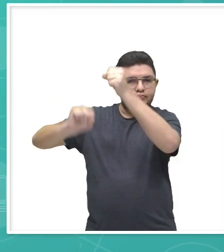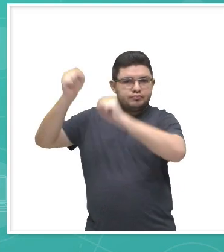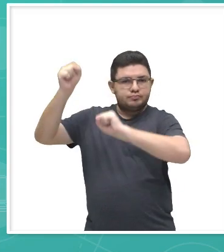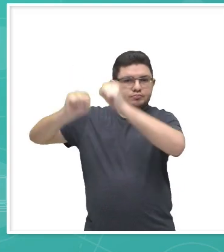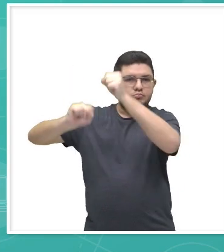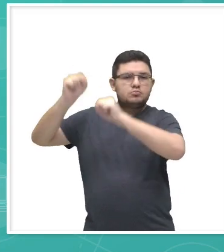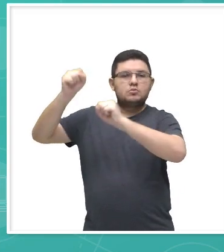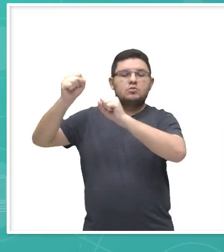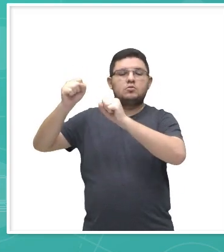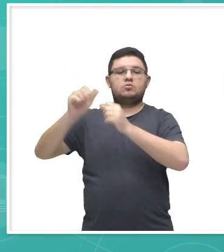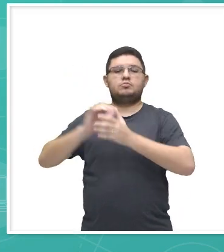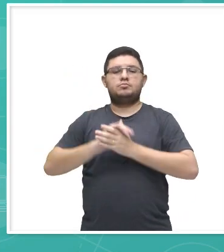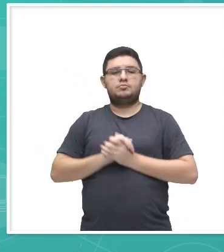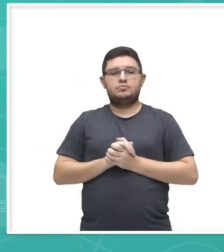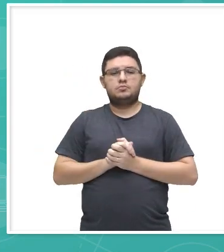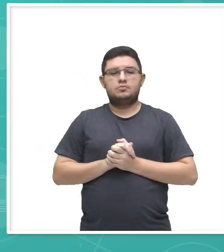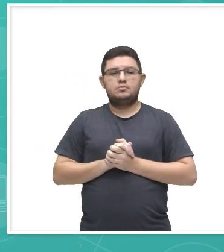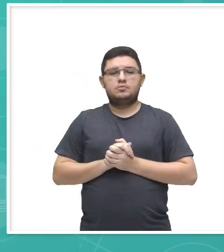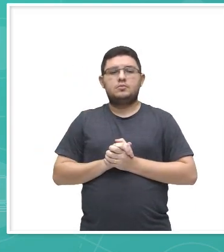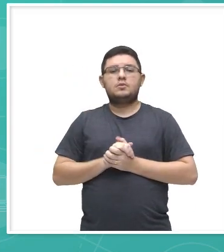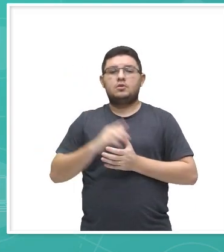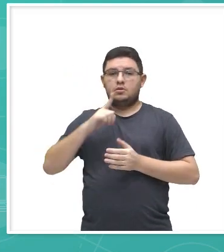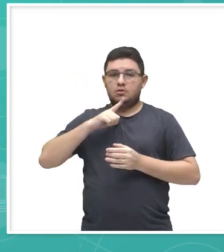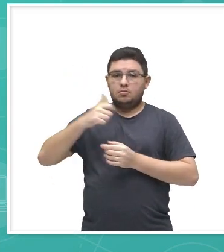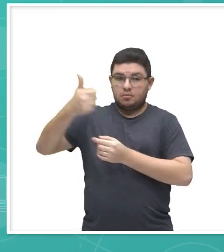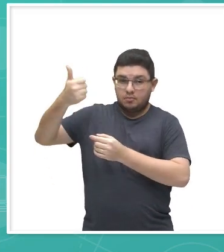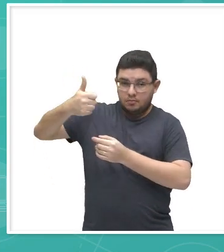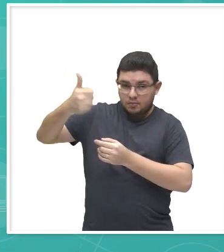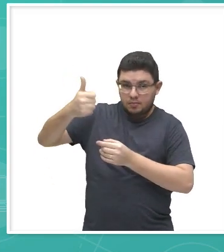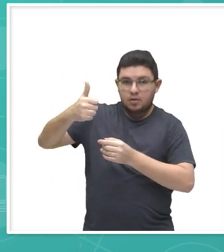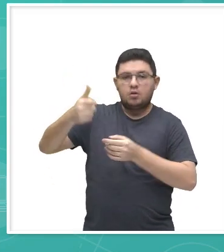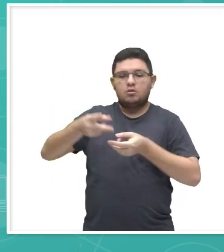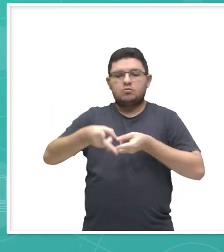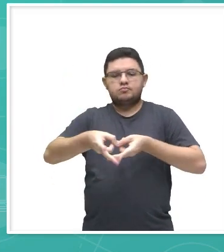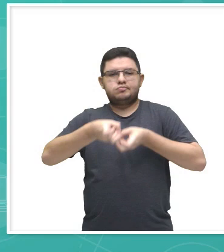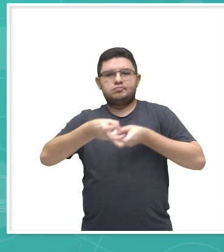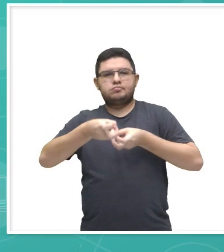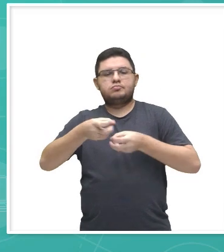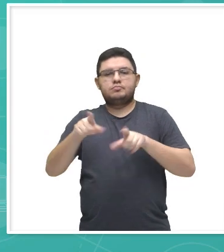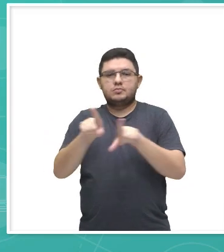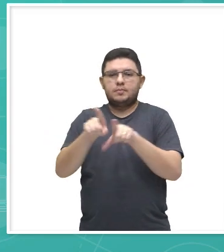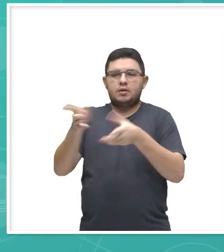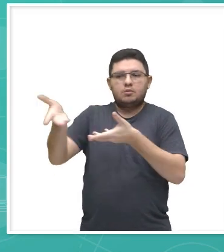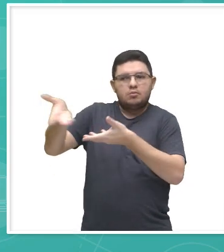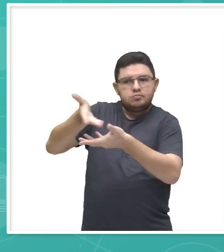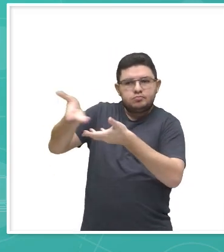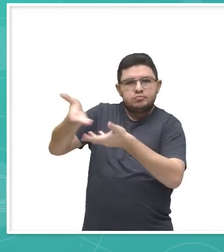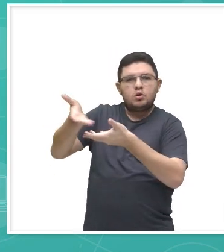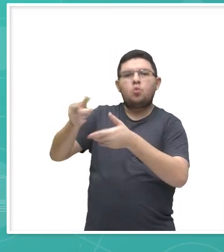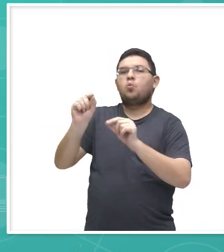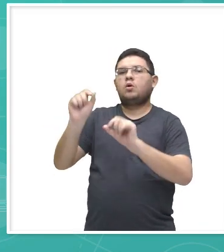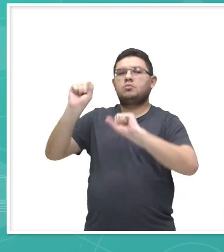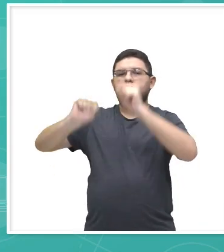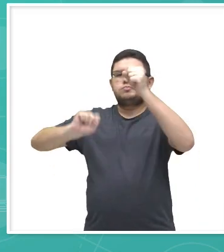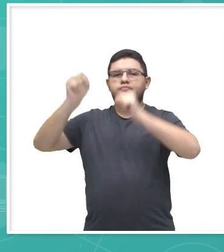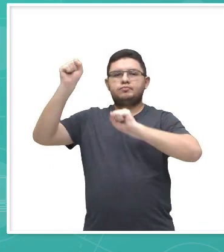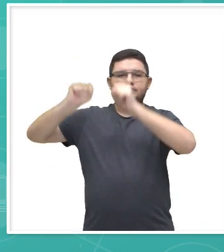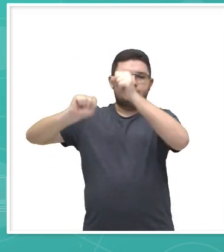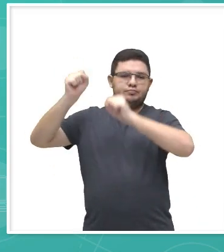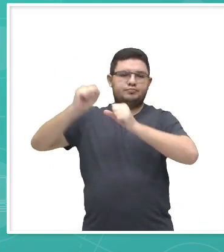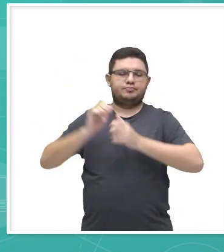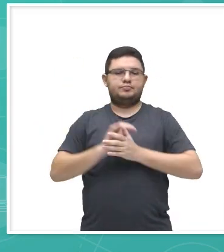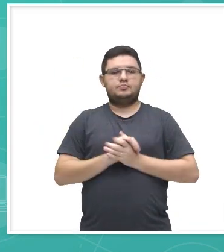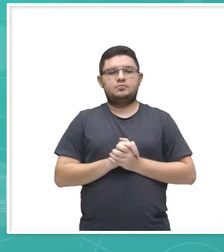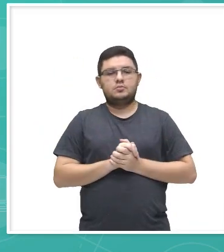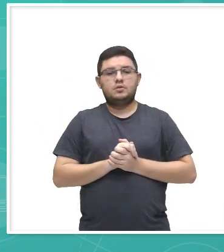aí tanto o setor primário da economia quanto o setor secundário. E aqui nas imagens a gente pode